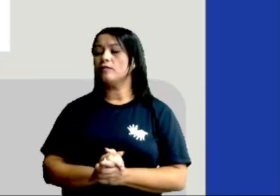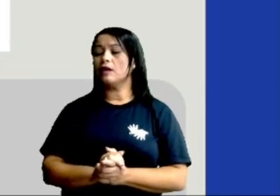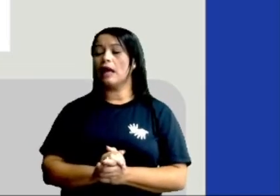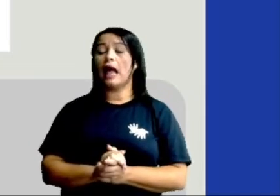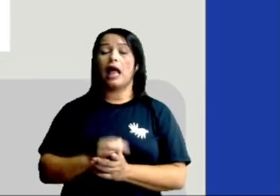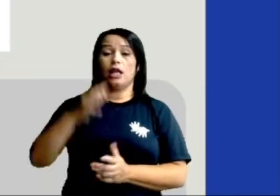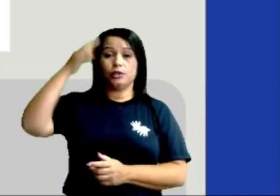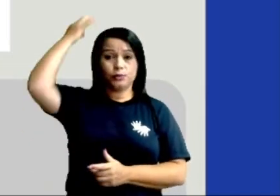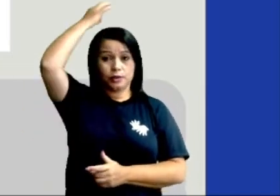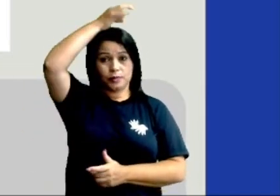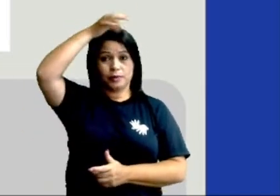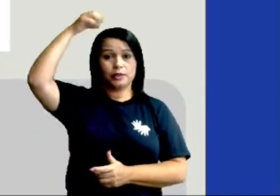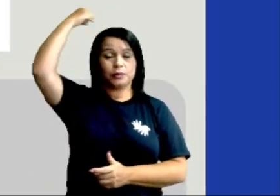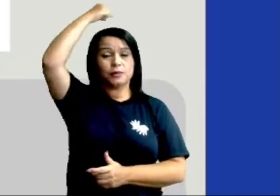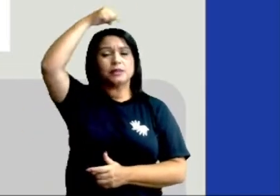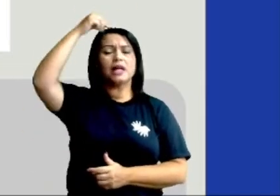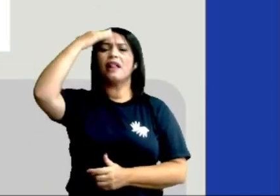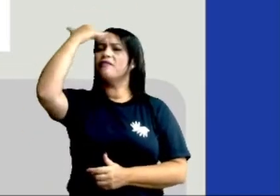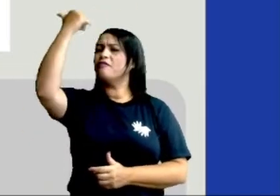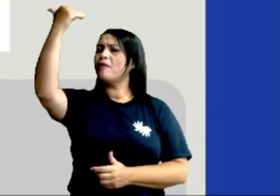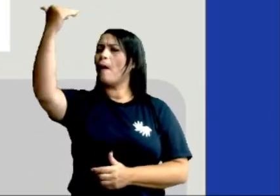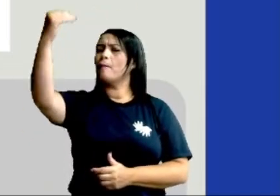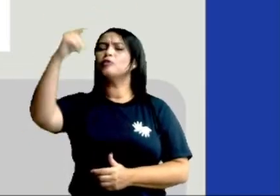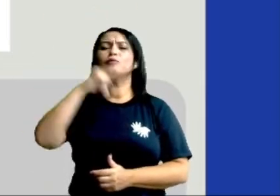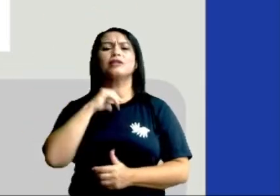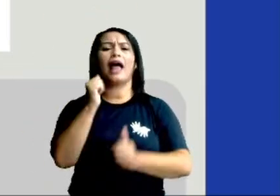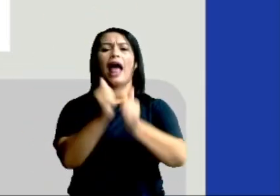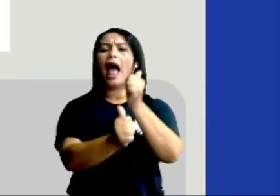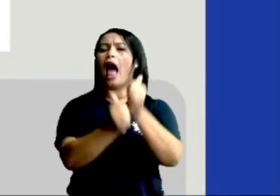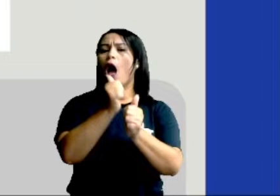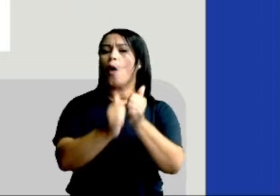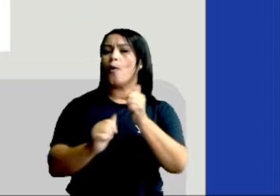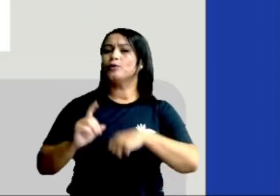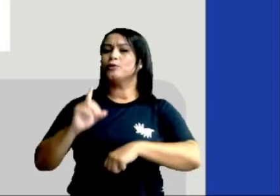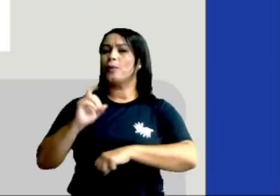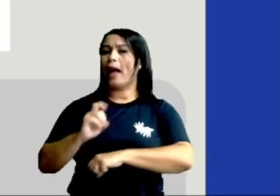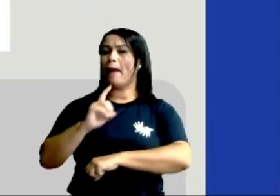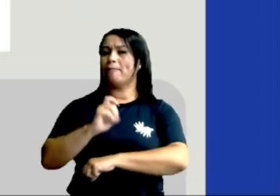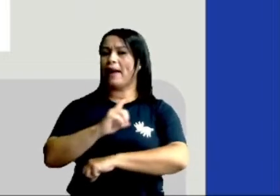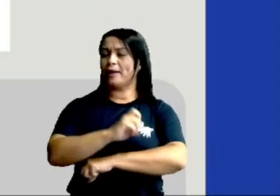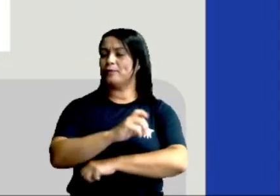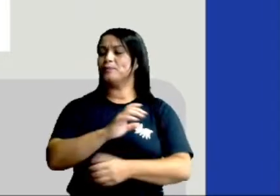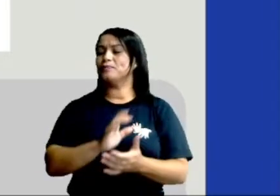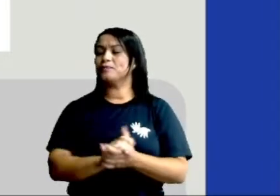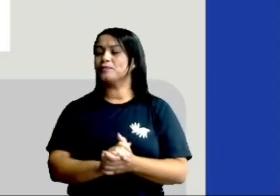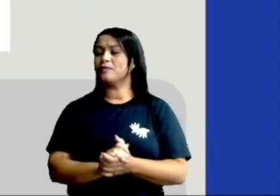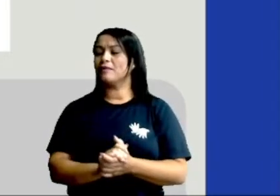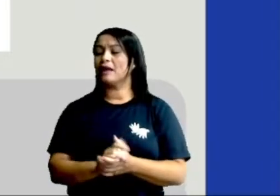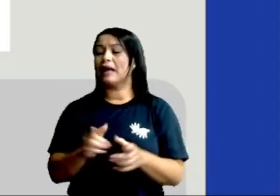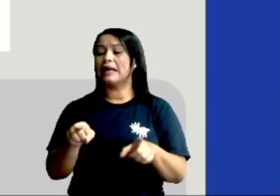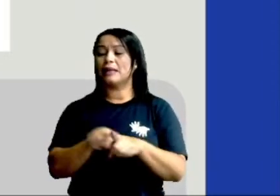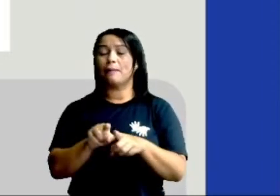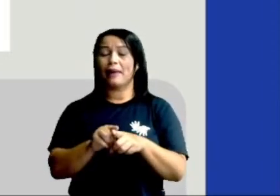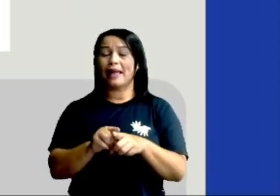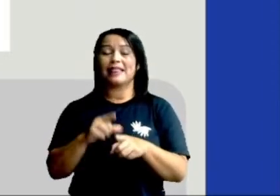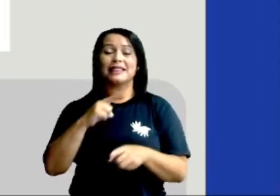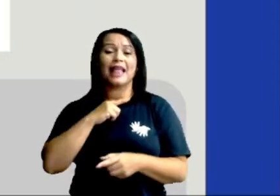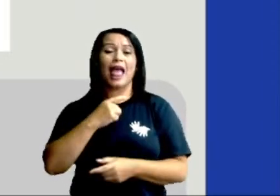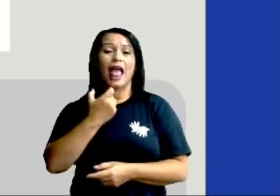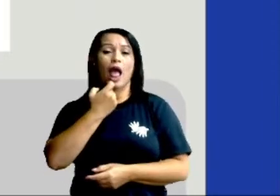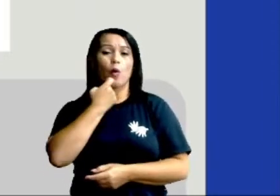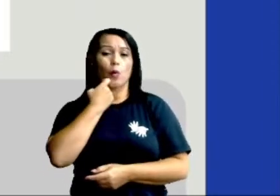O Espírito Santo é famoso pelo seu arroz com camarão, seu peixe ao forno